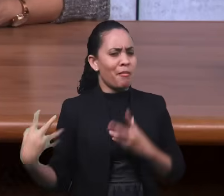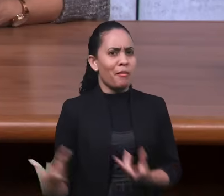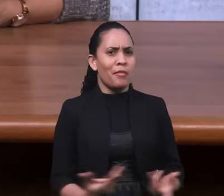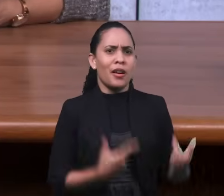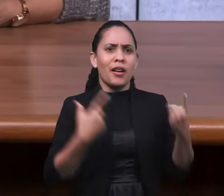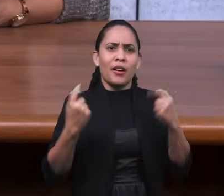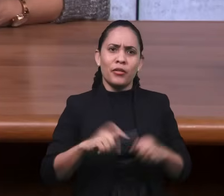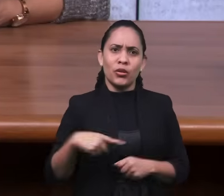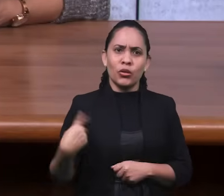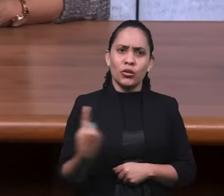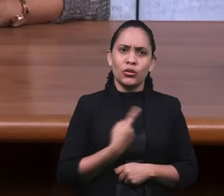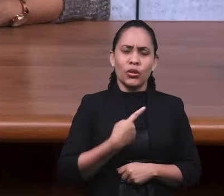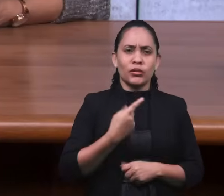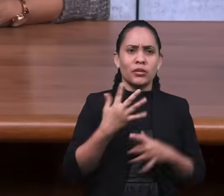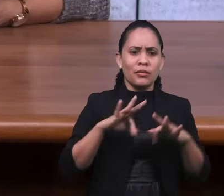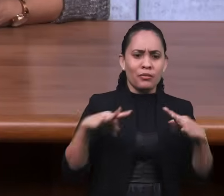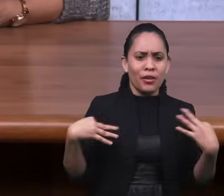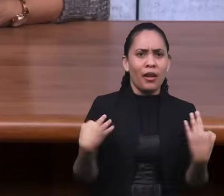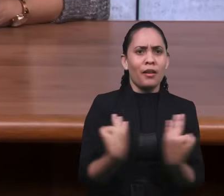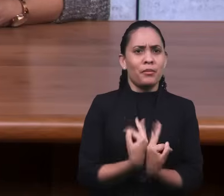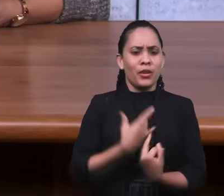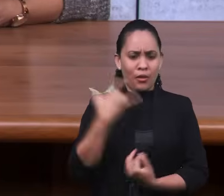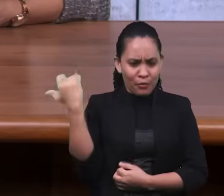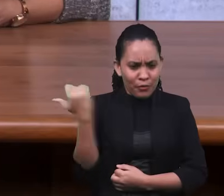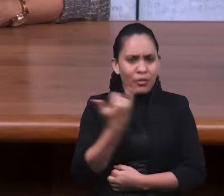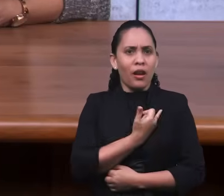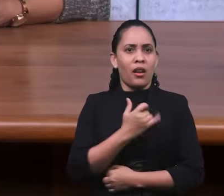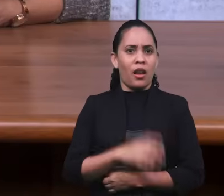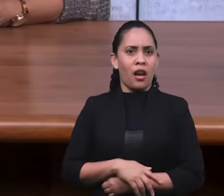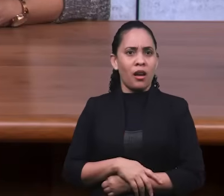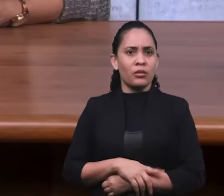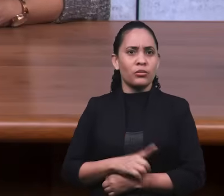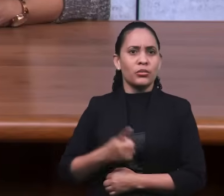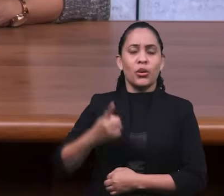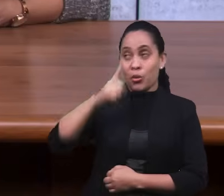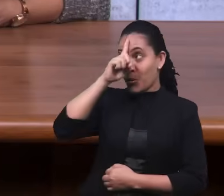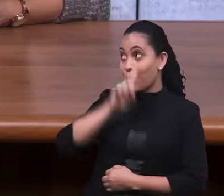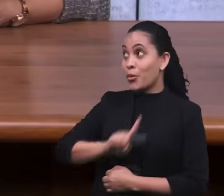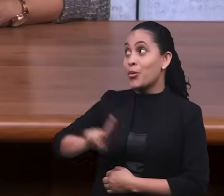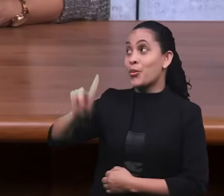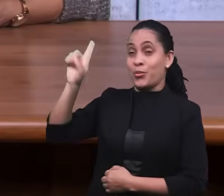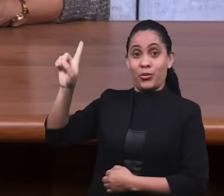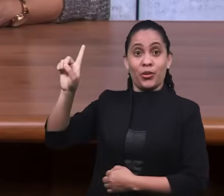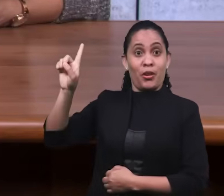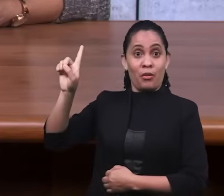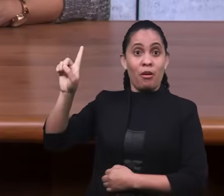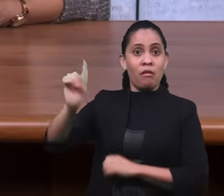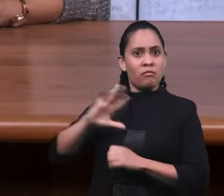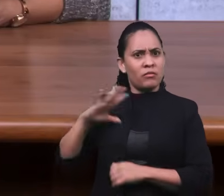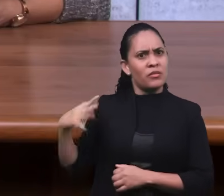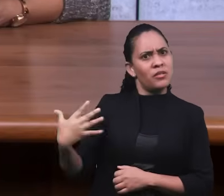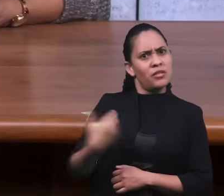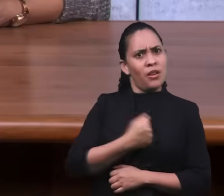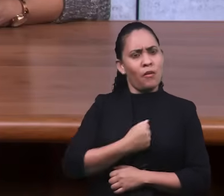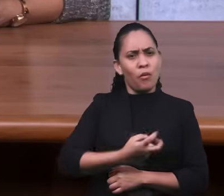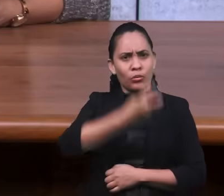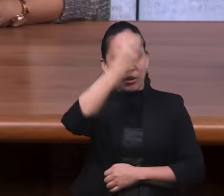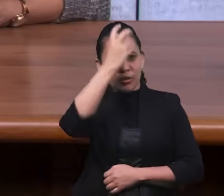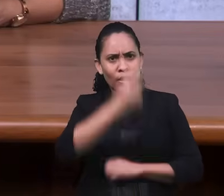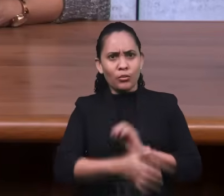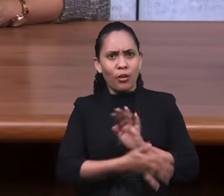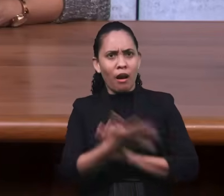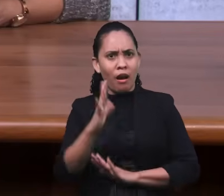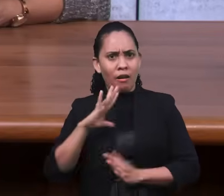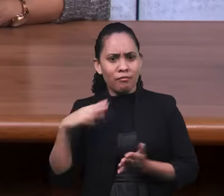que nossos pais nos contaram, dizendo: Não nos fez o Senhor subir do Egito? Porém, agora